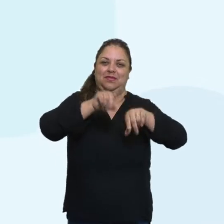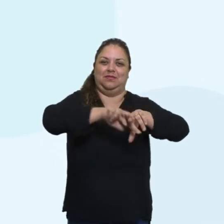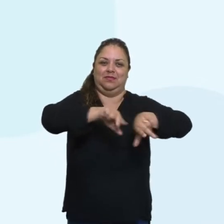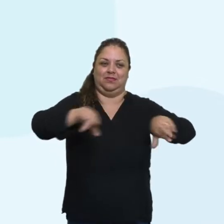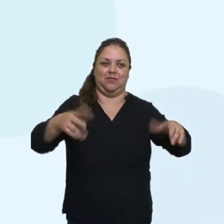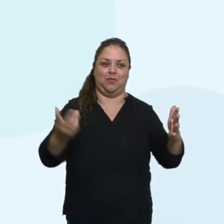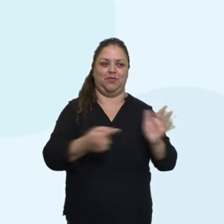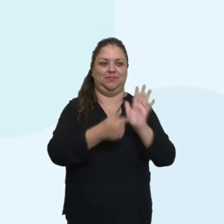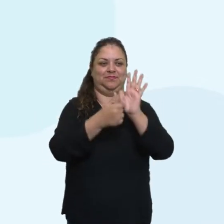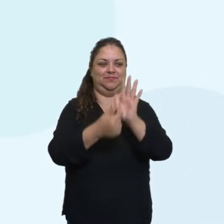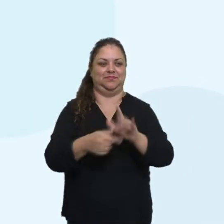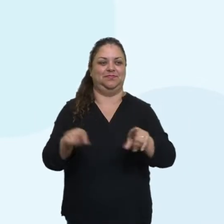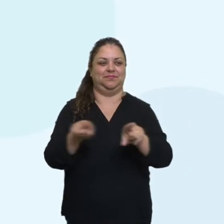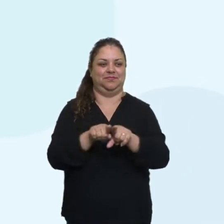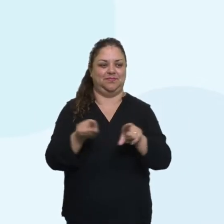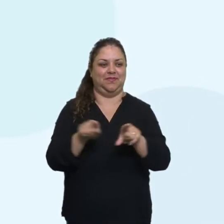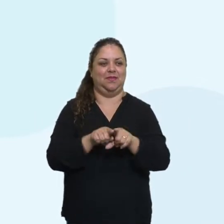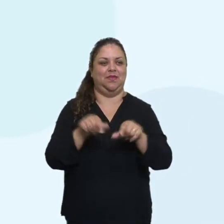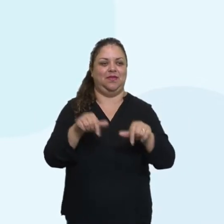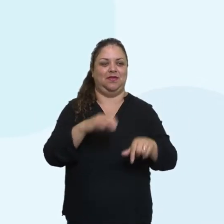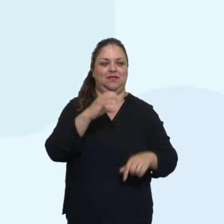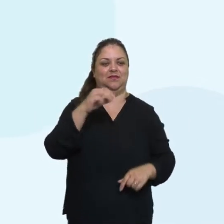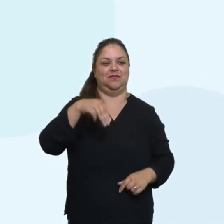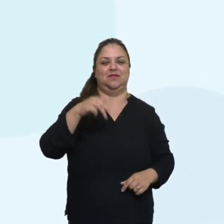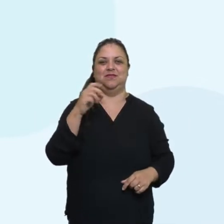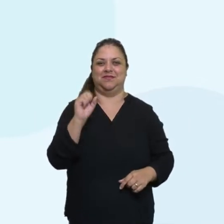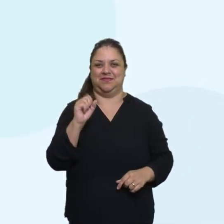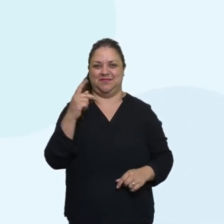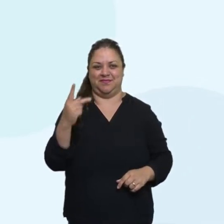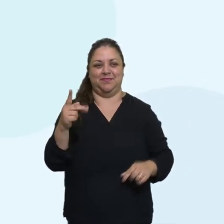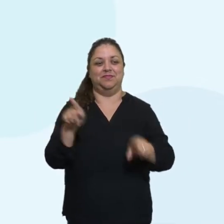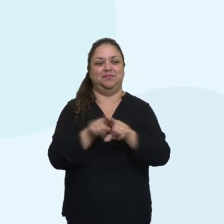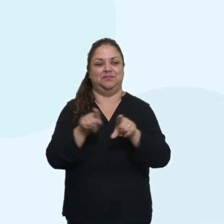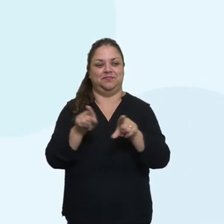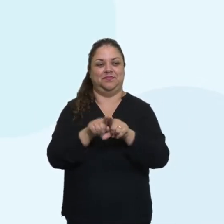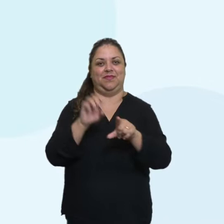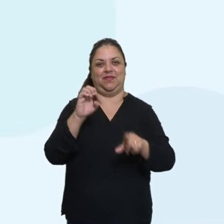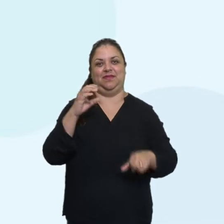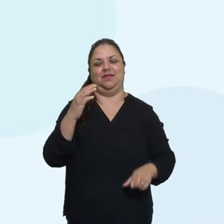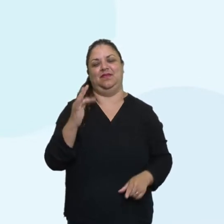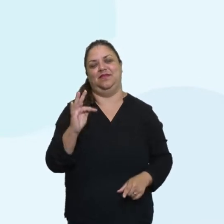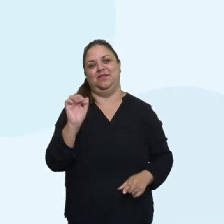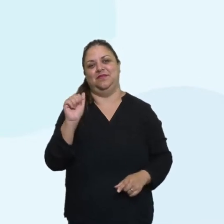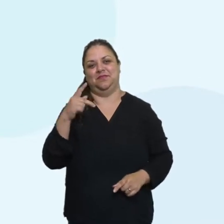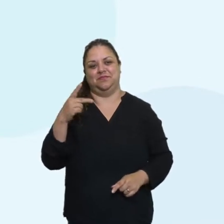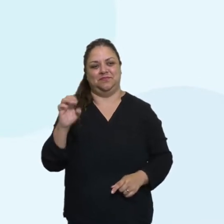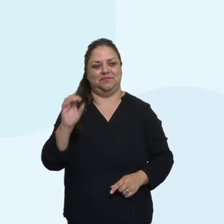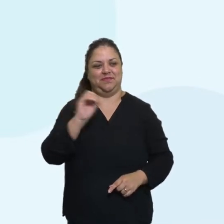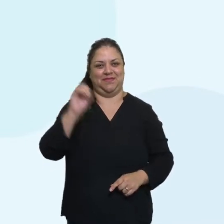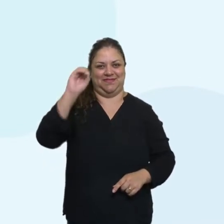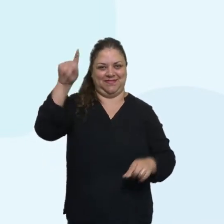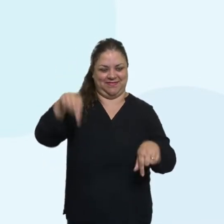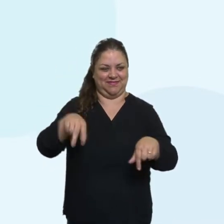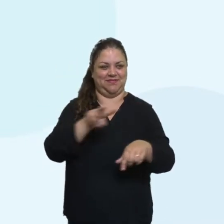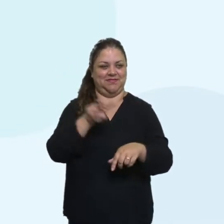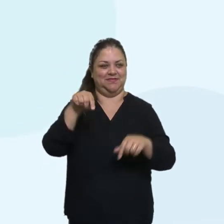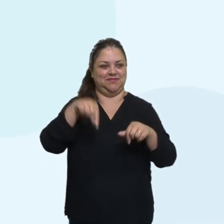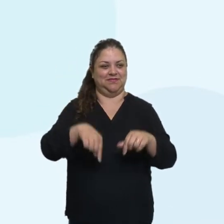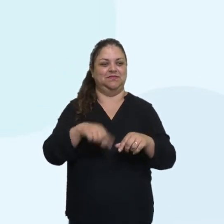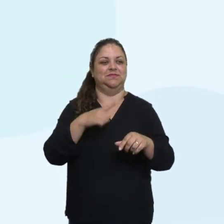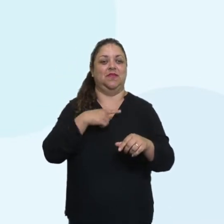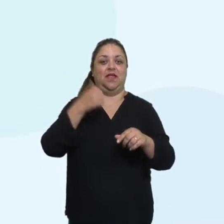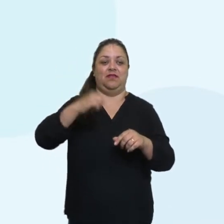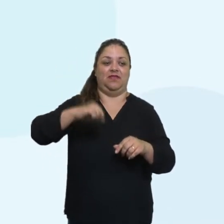aí sobre o Banco de Talentos tanto daí Fabi quanto do centro de mídias avaliação saiba mais as referências